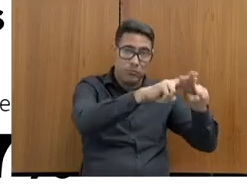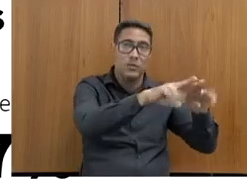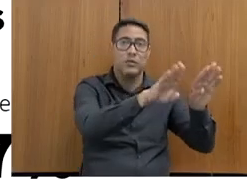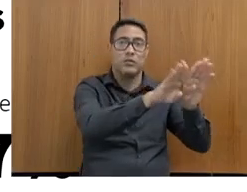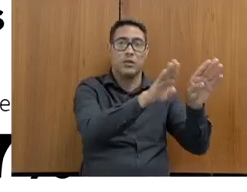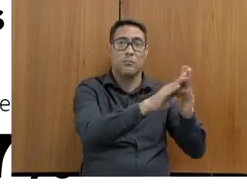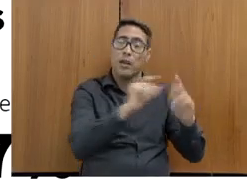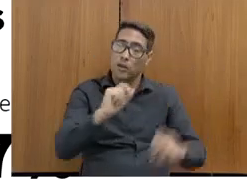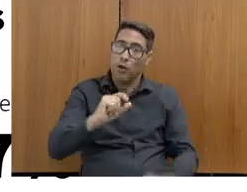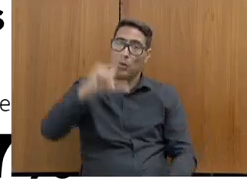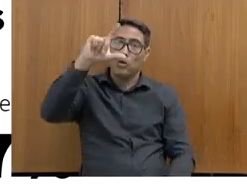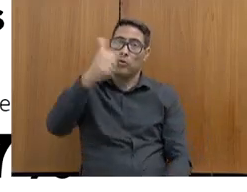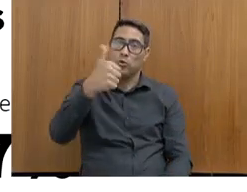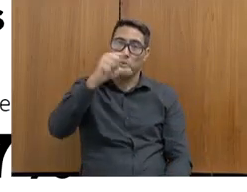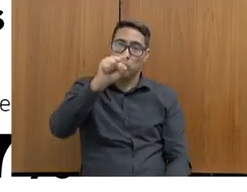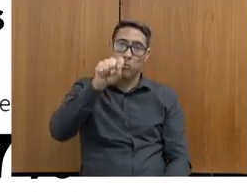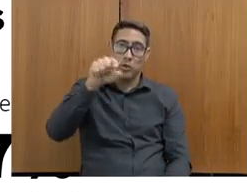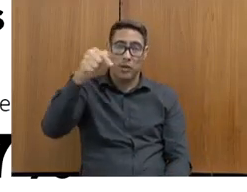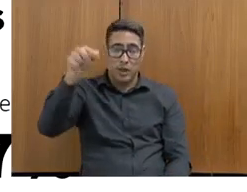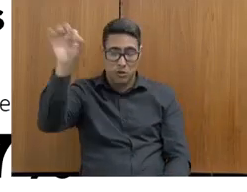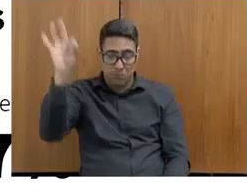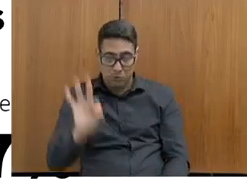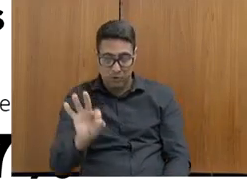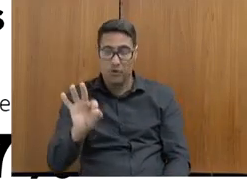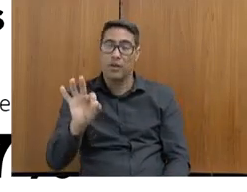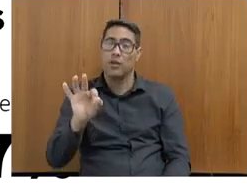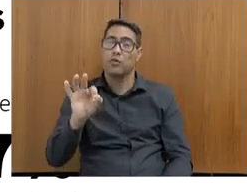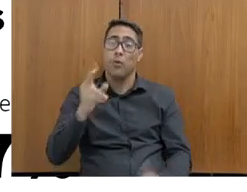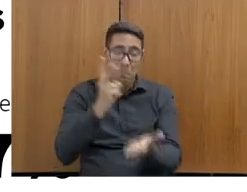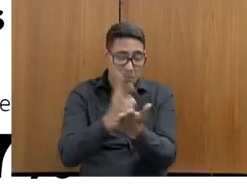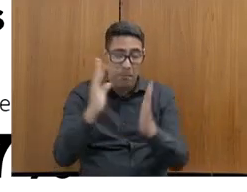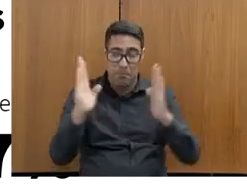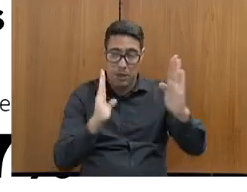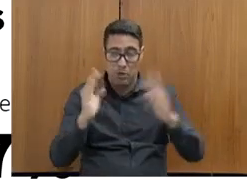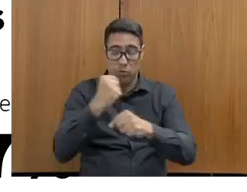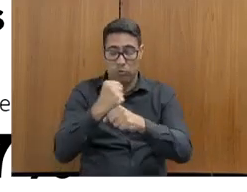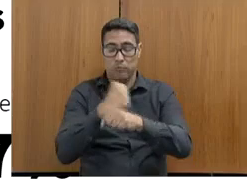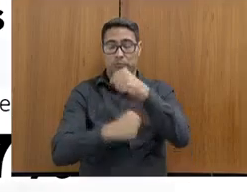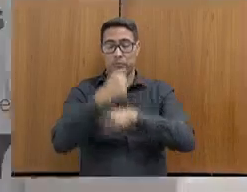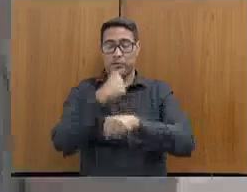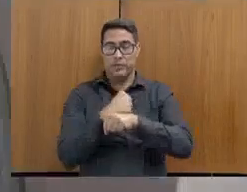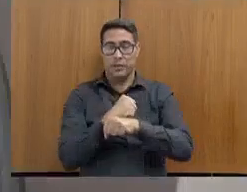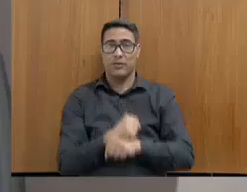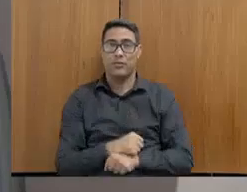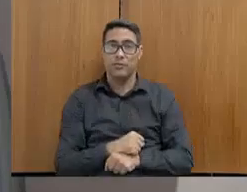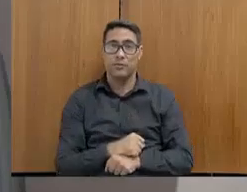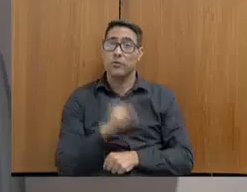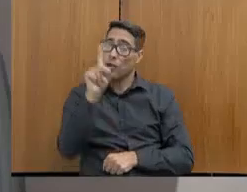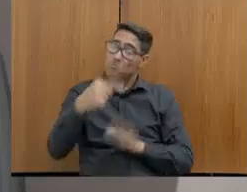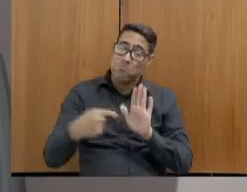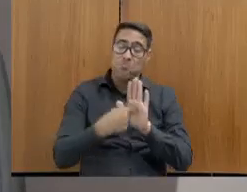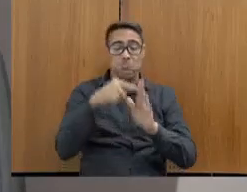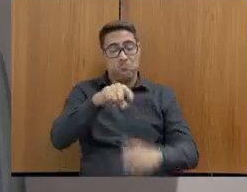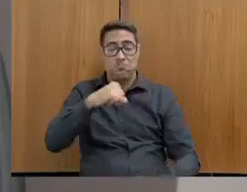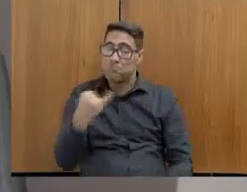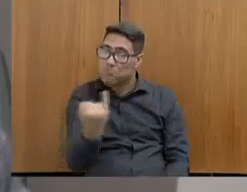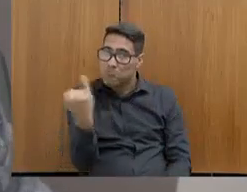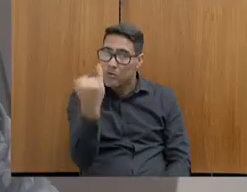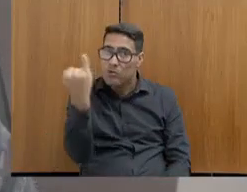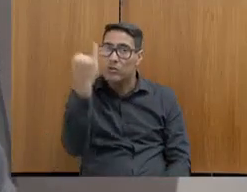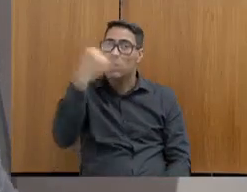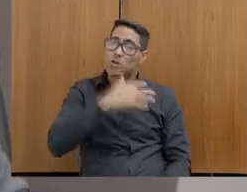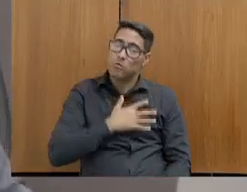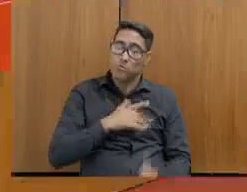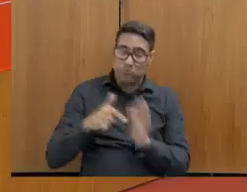18.7% em relação ao mesmo período do ano passado Então esse é um ponto muito importante que a gente gostaria de destacar senhores